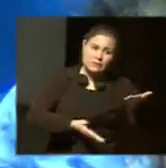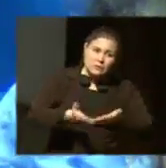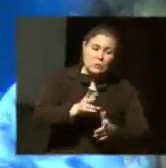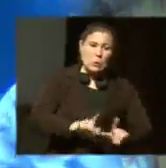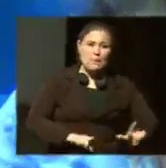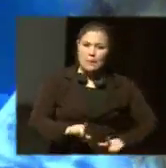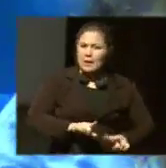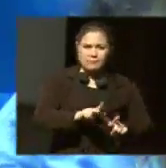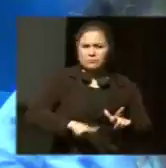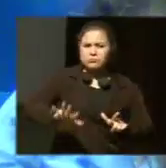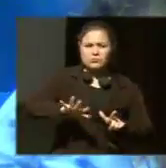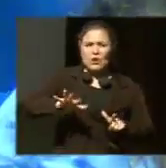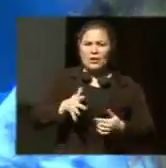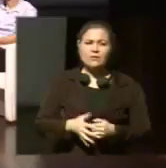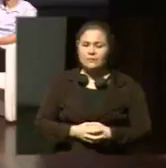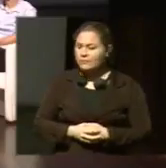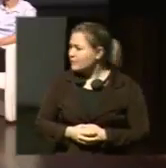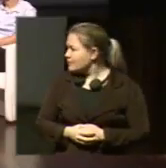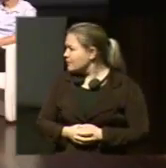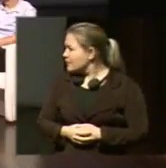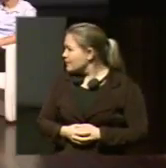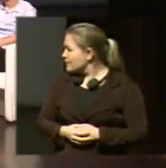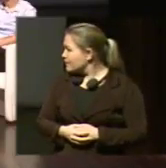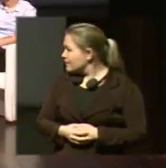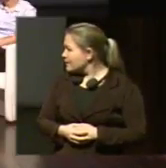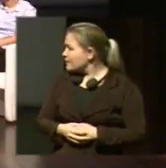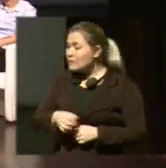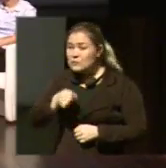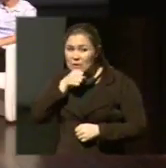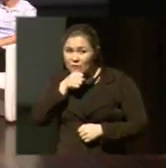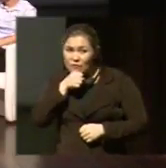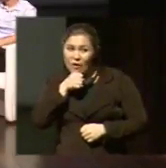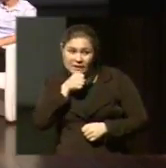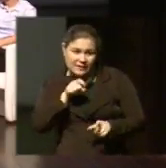primos, enfim. E com os avós também.